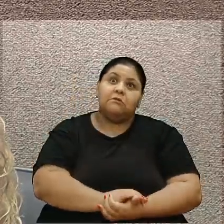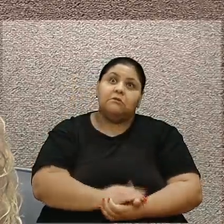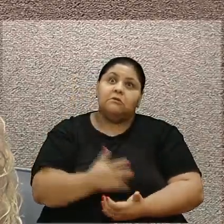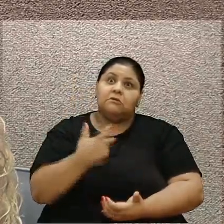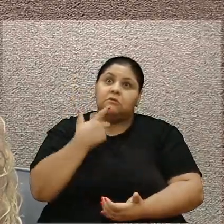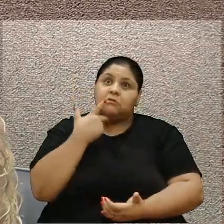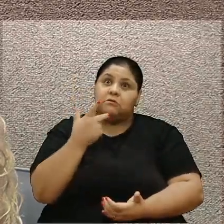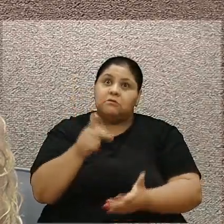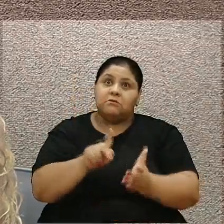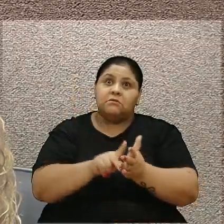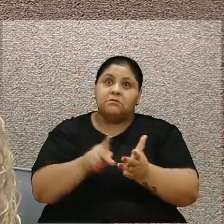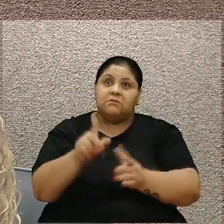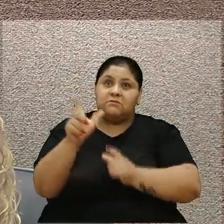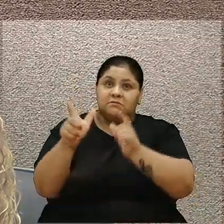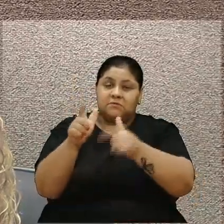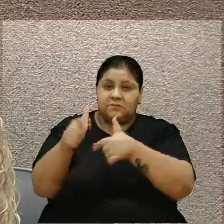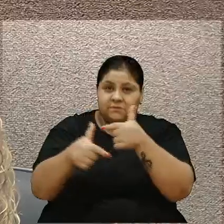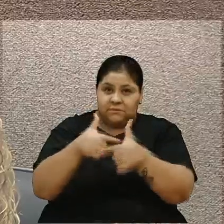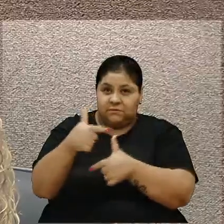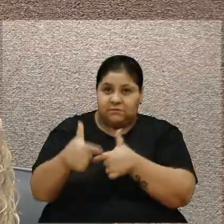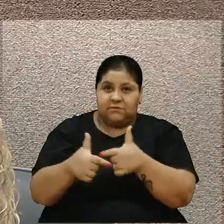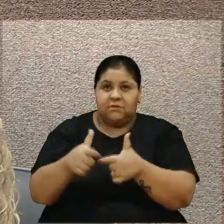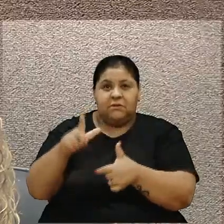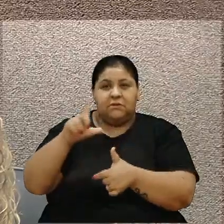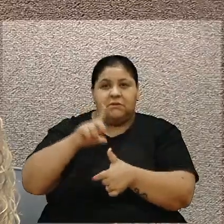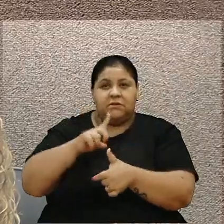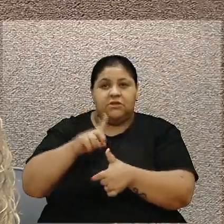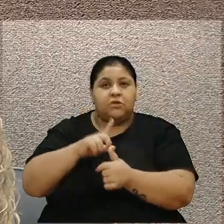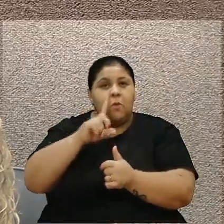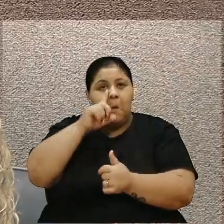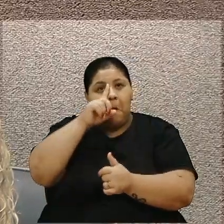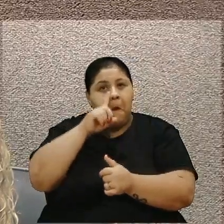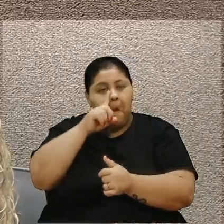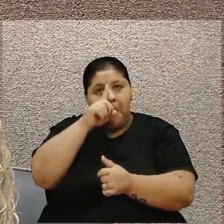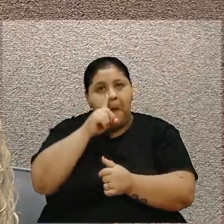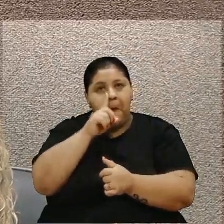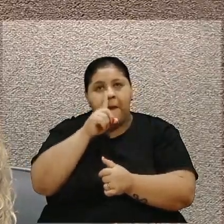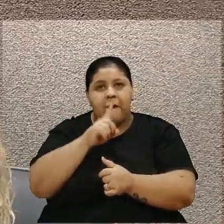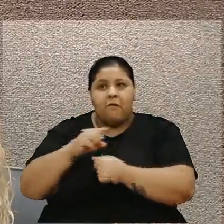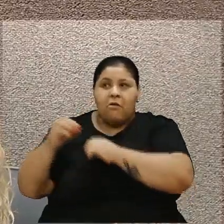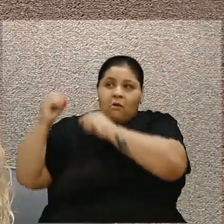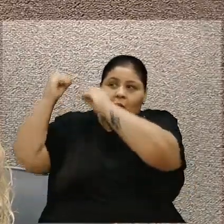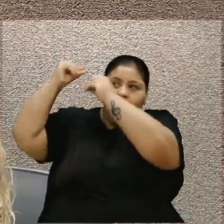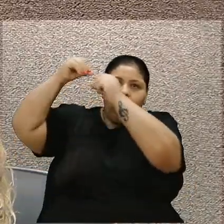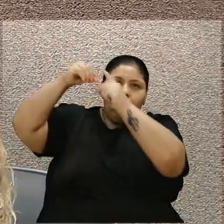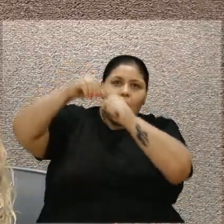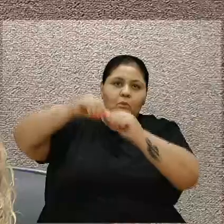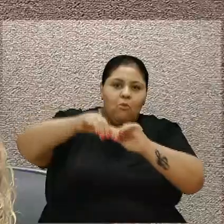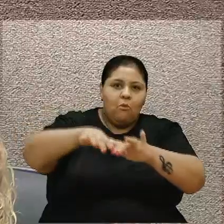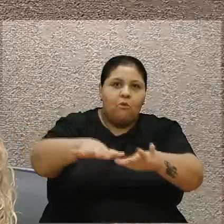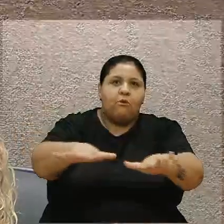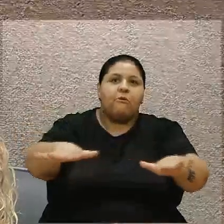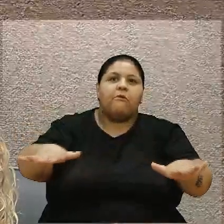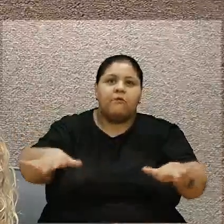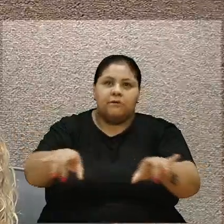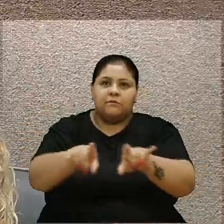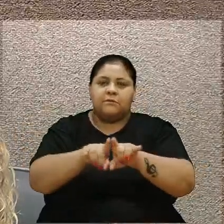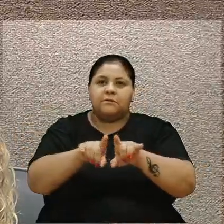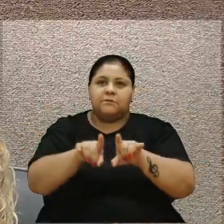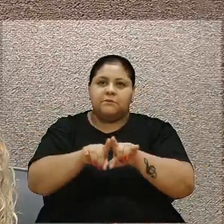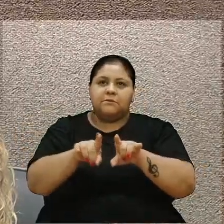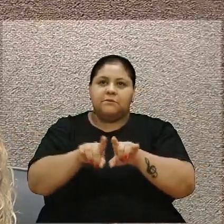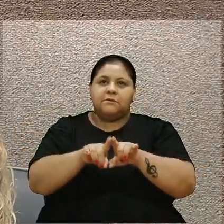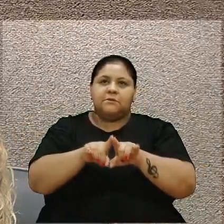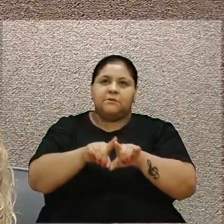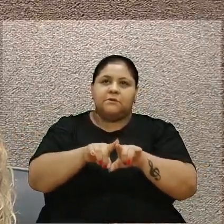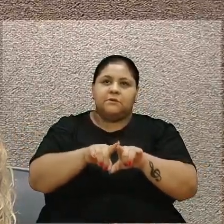pelo próprio pessoal que estava trabalhando que existia o risco da montanha inteira vir abaixo, inclusive arrastar a torre de